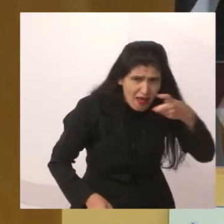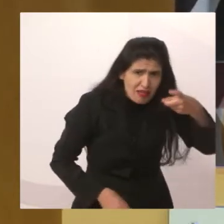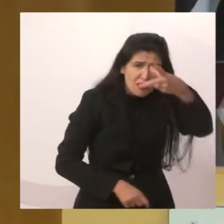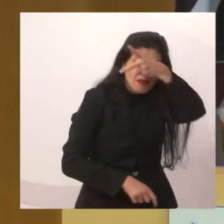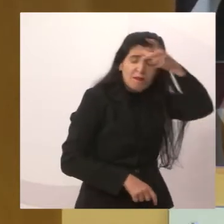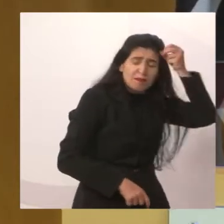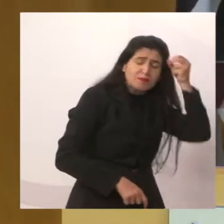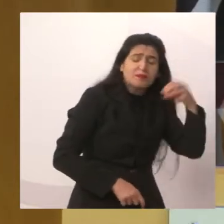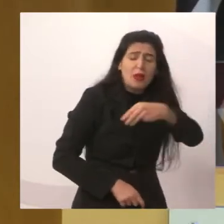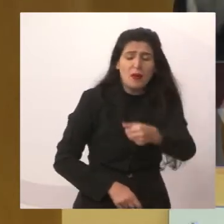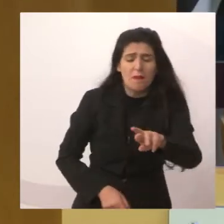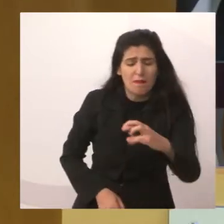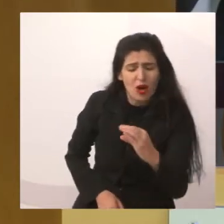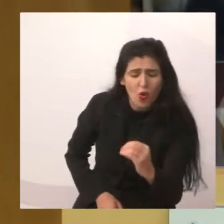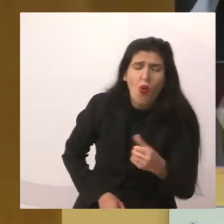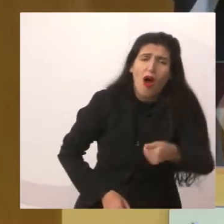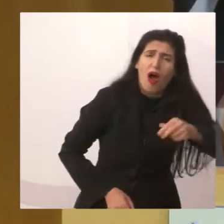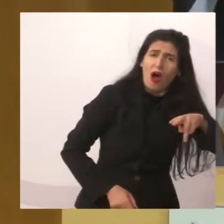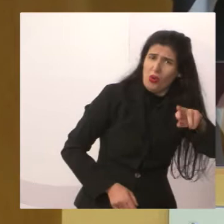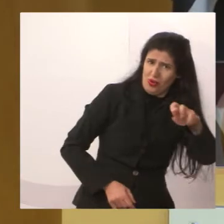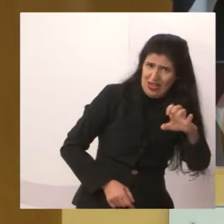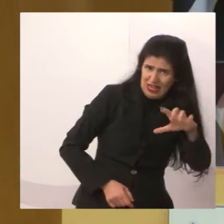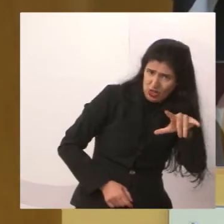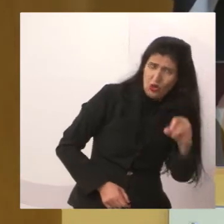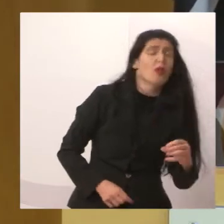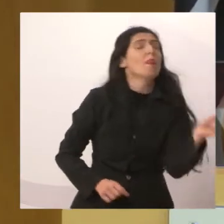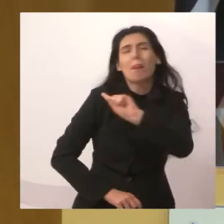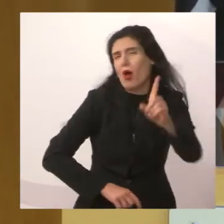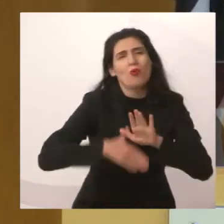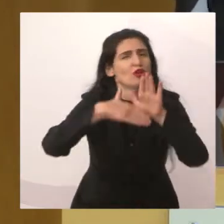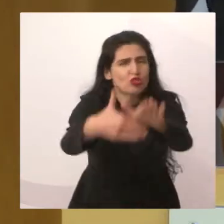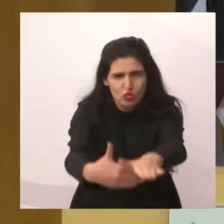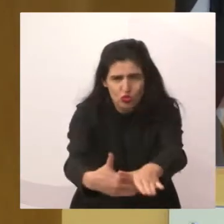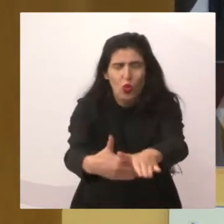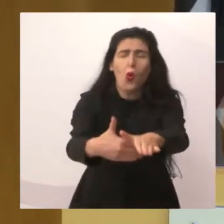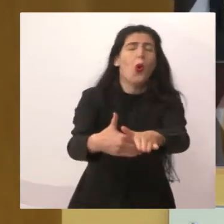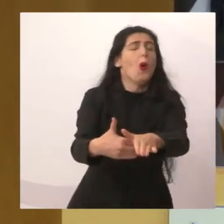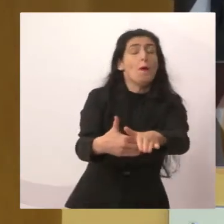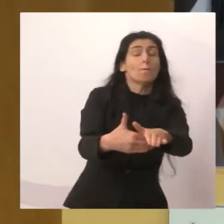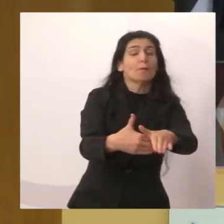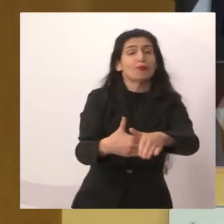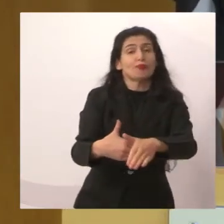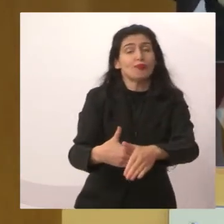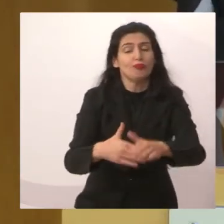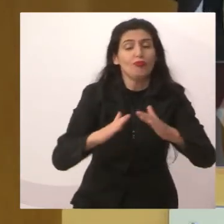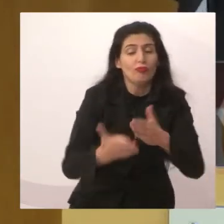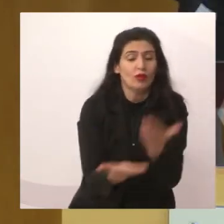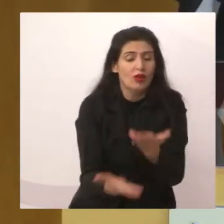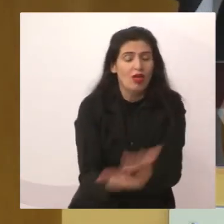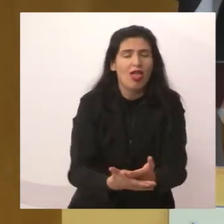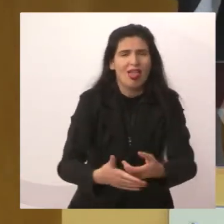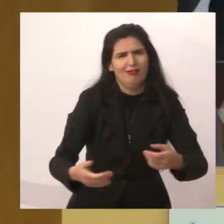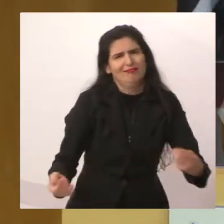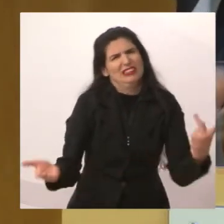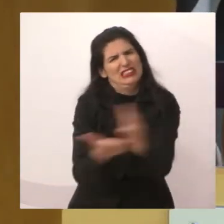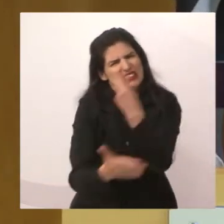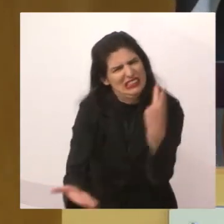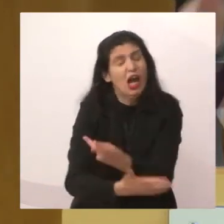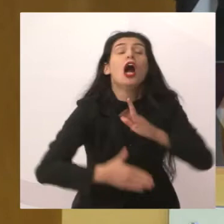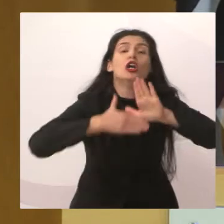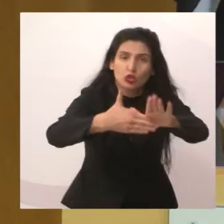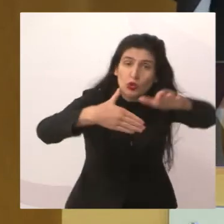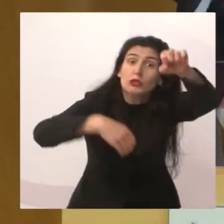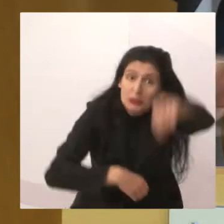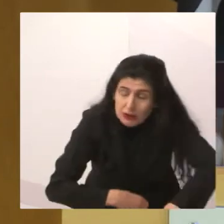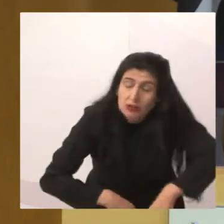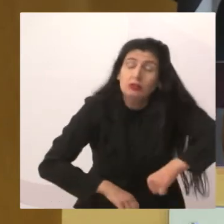é negar tudo isso que a gente vê aí. Inclusive, foi bandeira da oposição à época, dizendo que o prefeito só havia investido em quê?